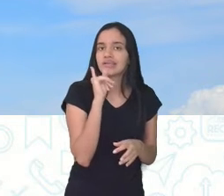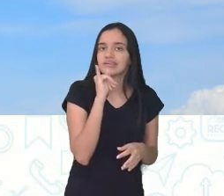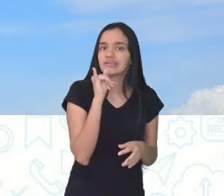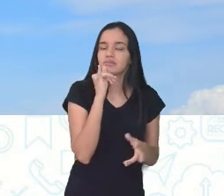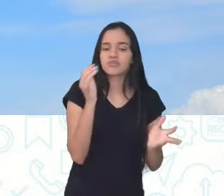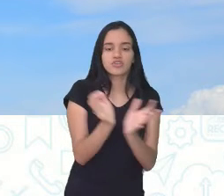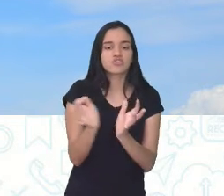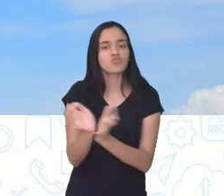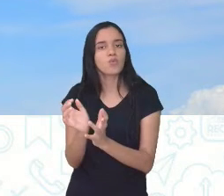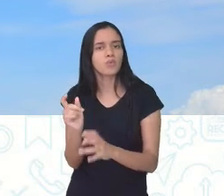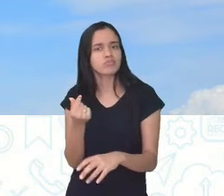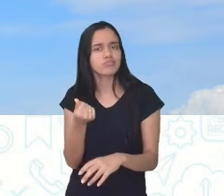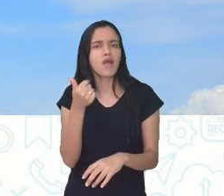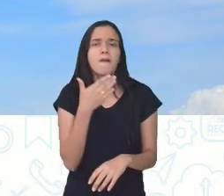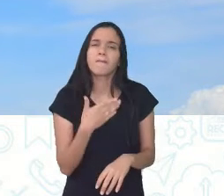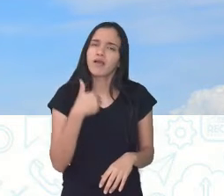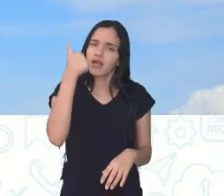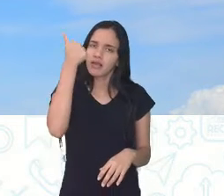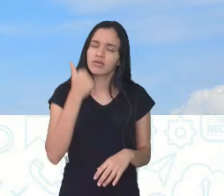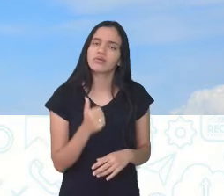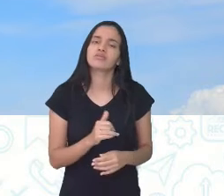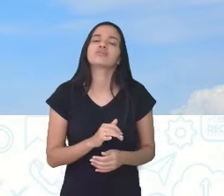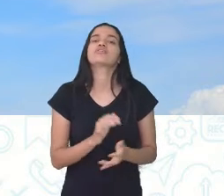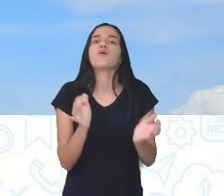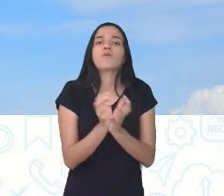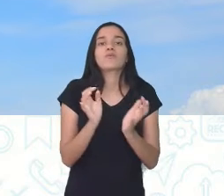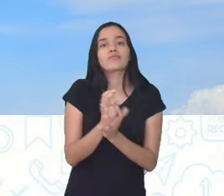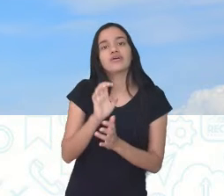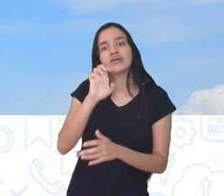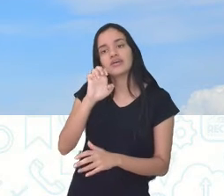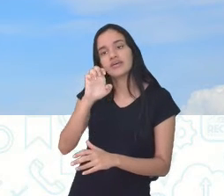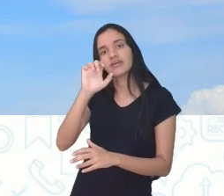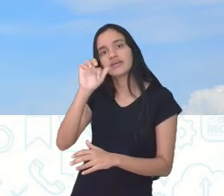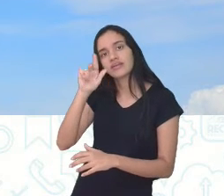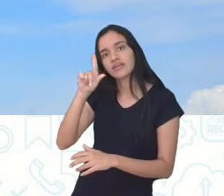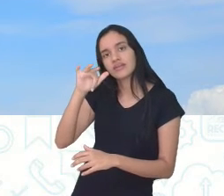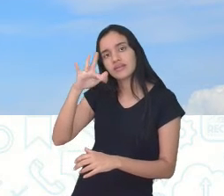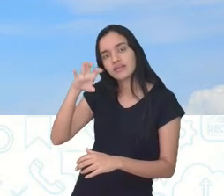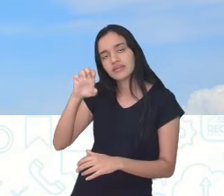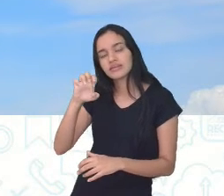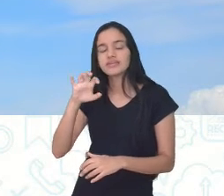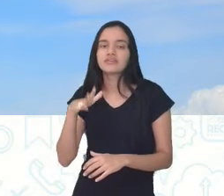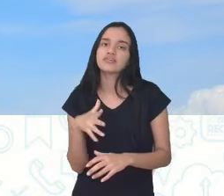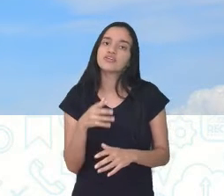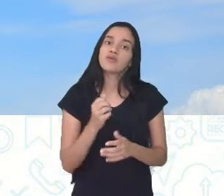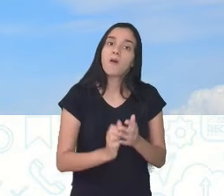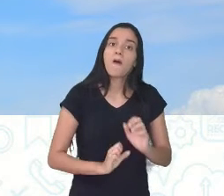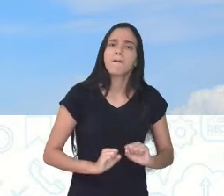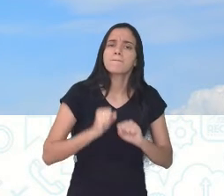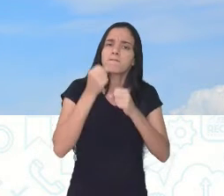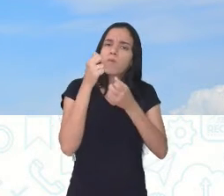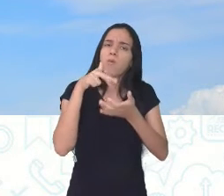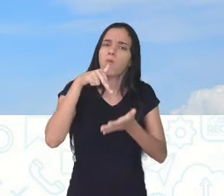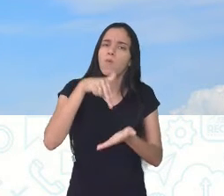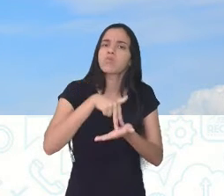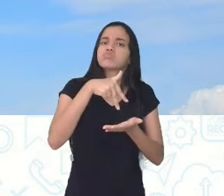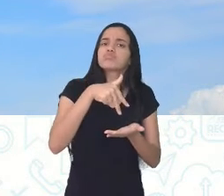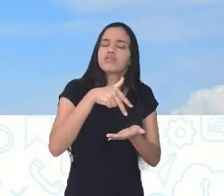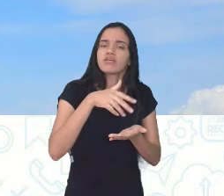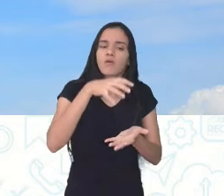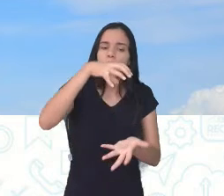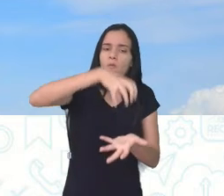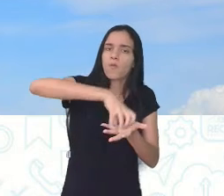condições financeiras melhores, né? A elite, de estar tendo esse poder moderador aí concentrado na mão